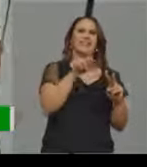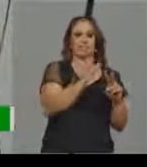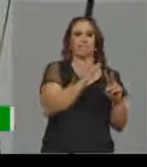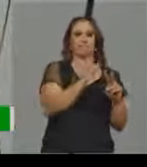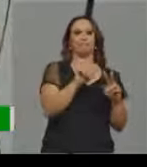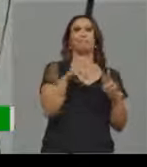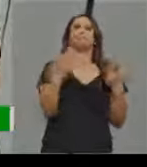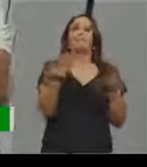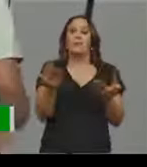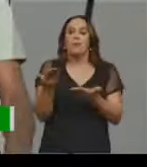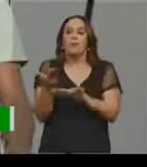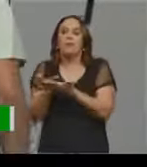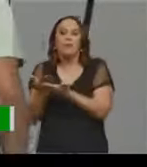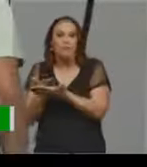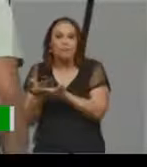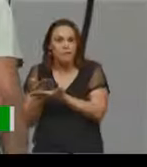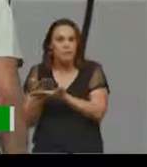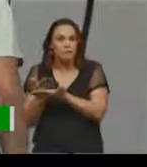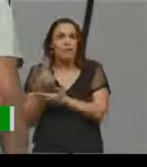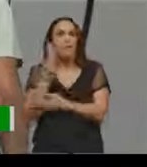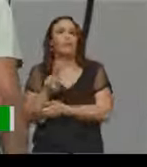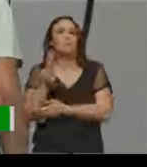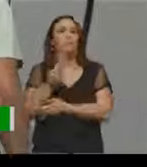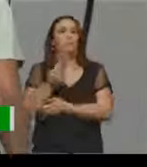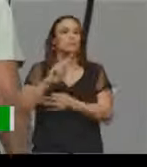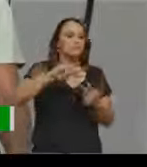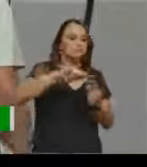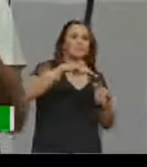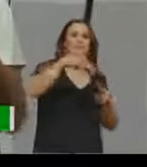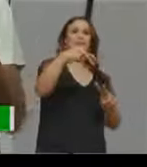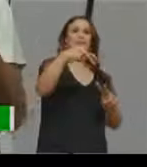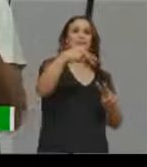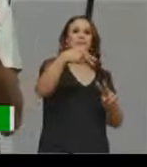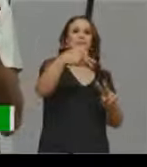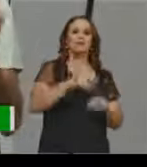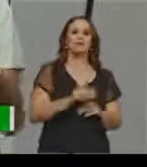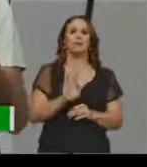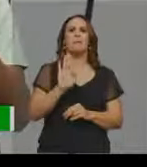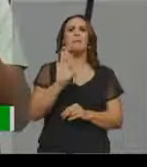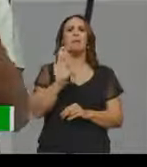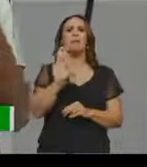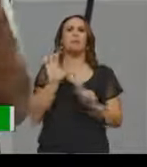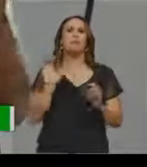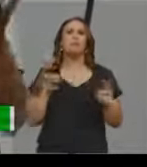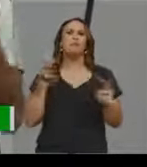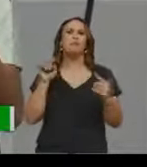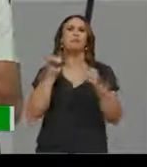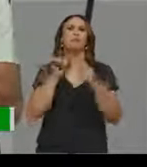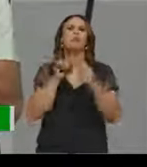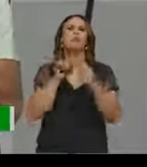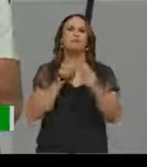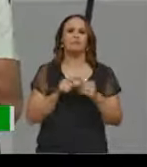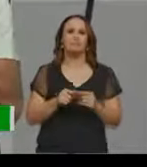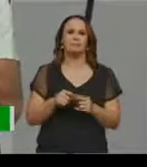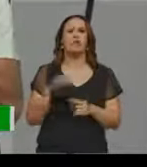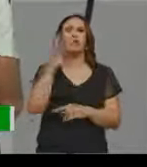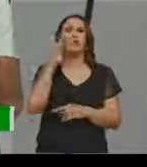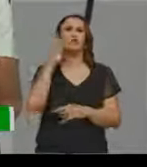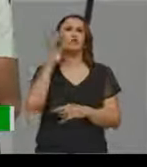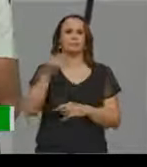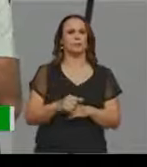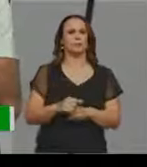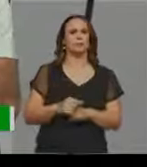vai envolver material genético. Qual a ideia da terapia gênica? Imagina que a pessoa tem um problema genético. Um